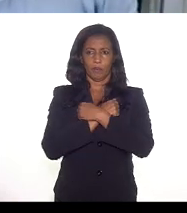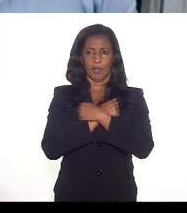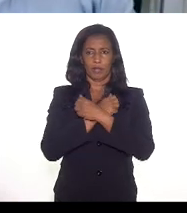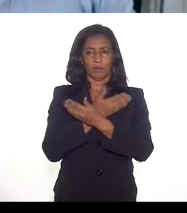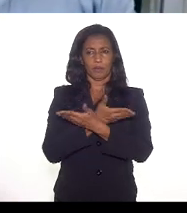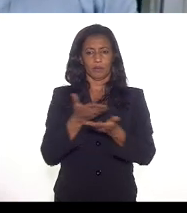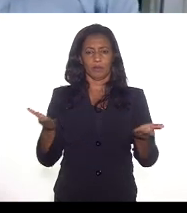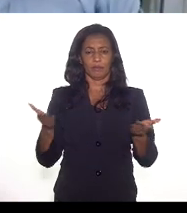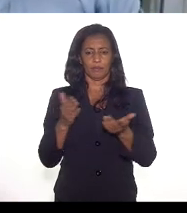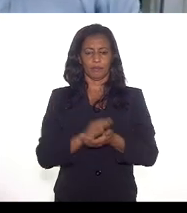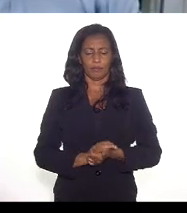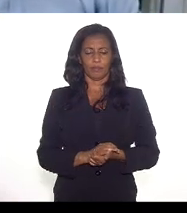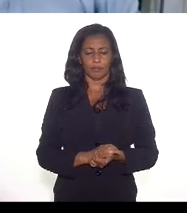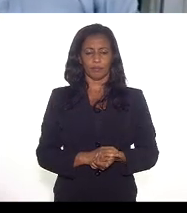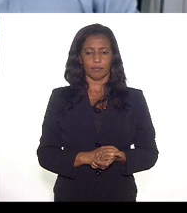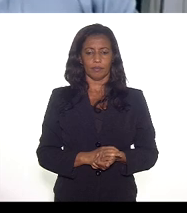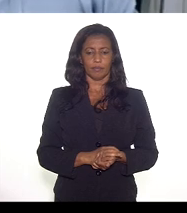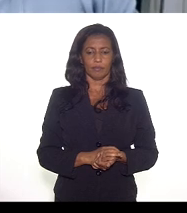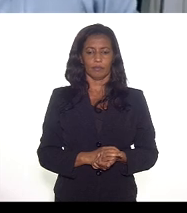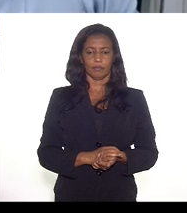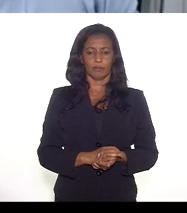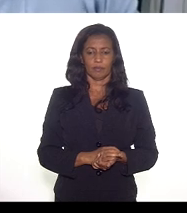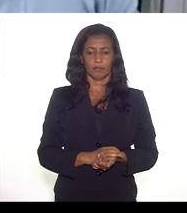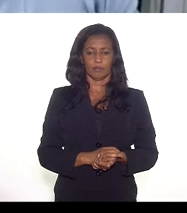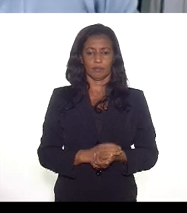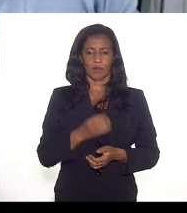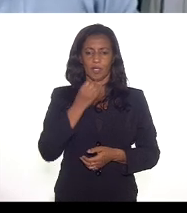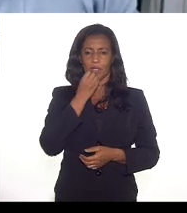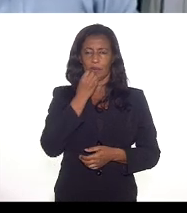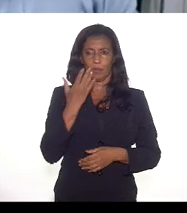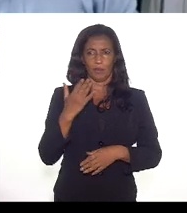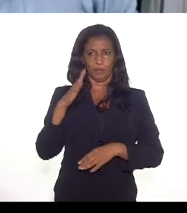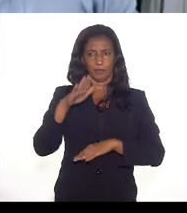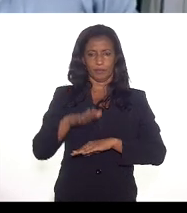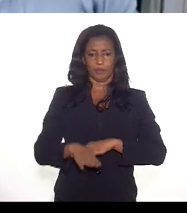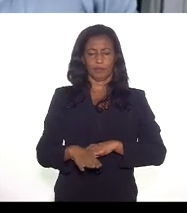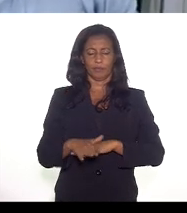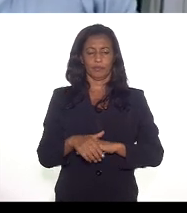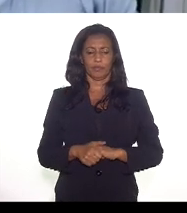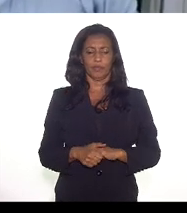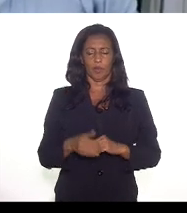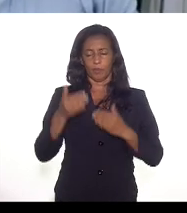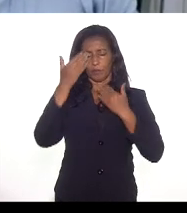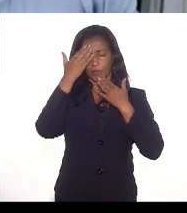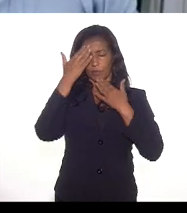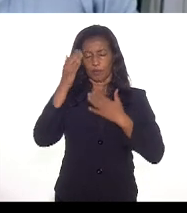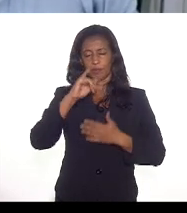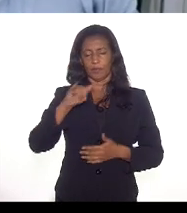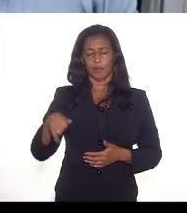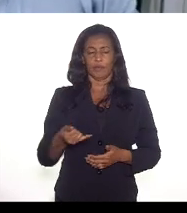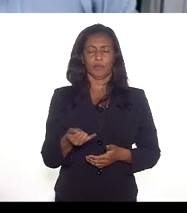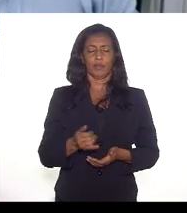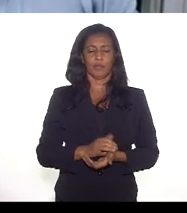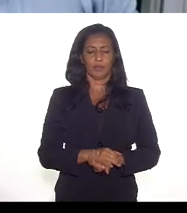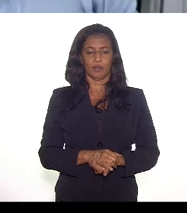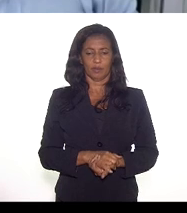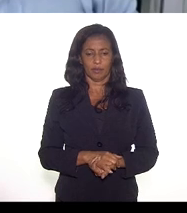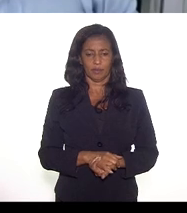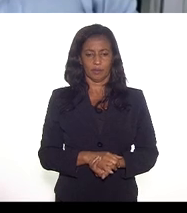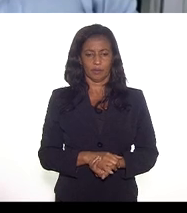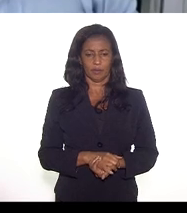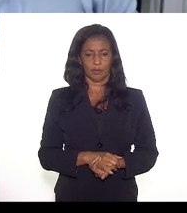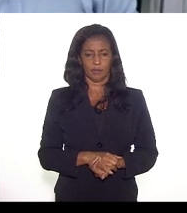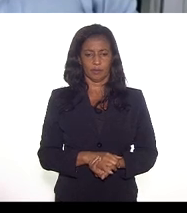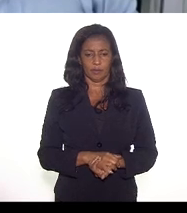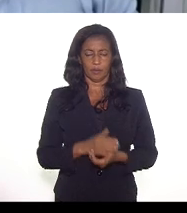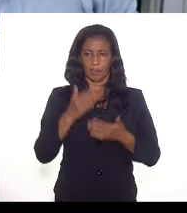para todos e um bom final de tarde. Muito obrigada aí pela oportunidade. Agradecendo